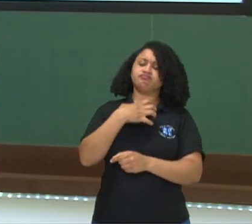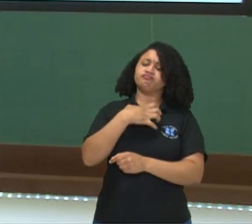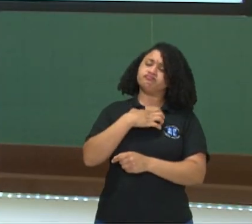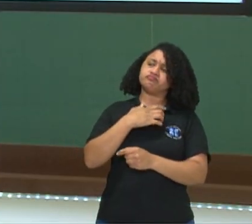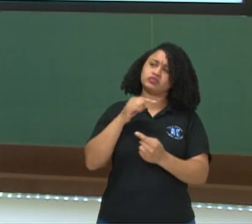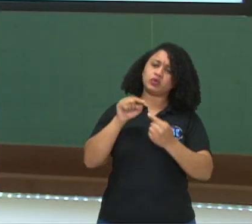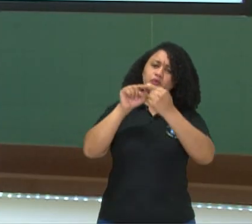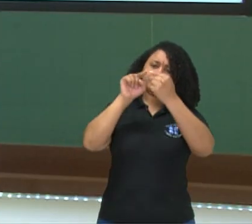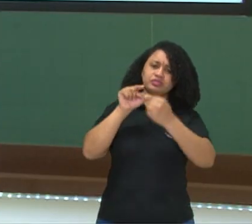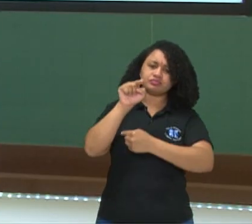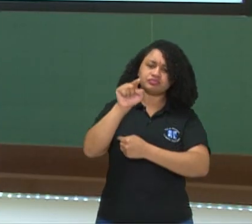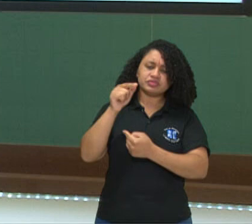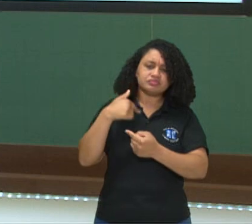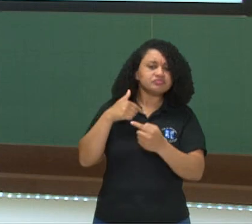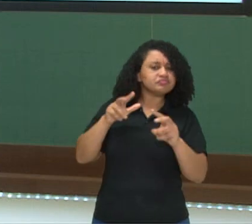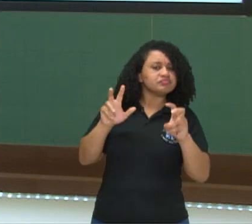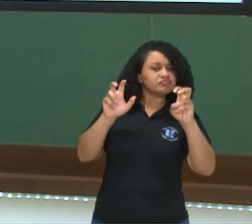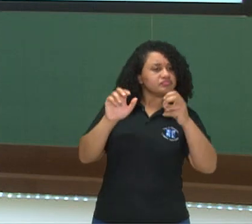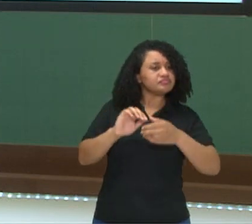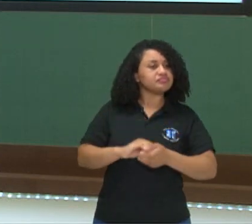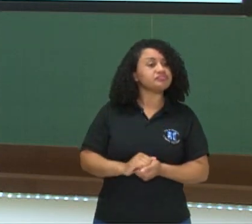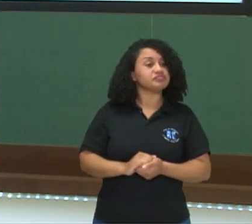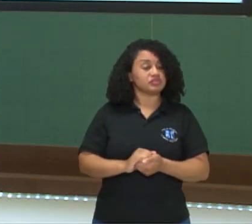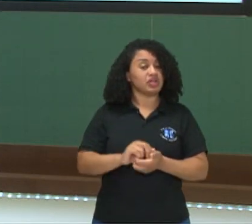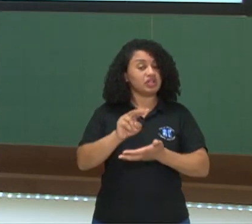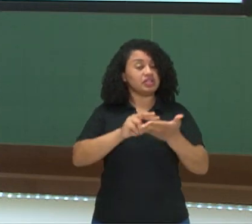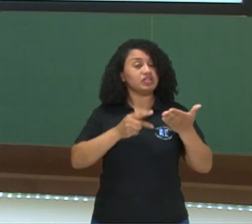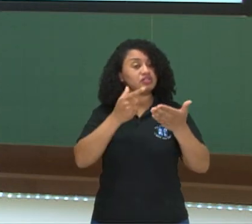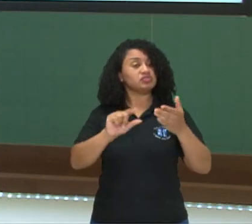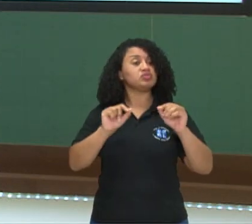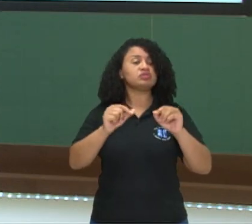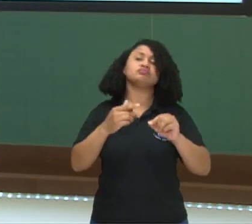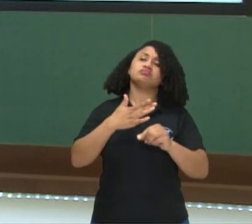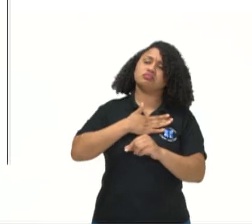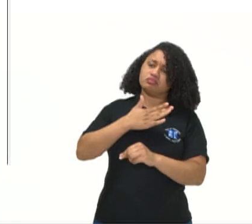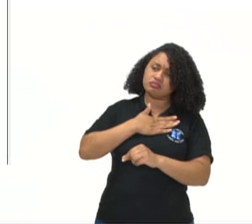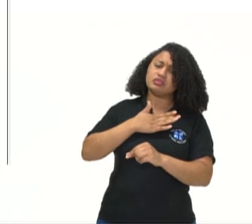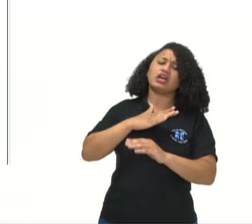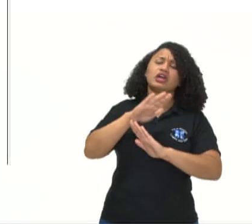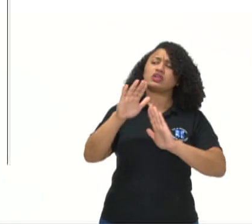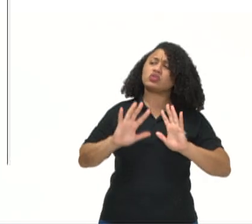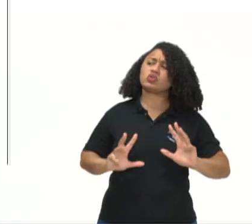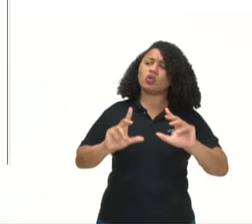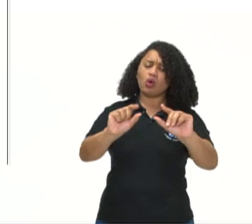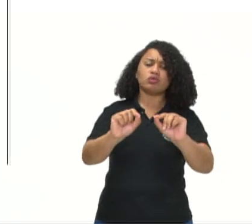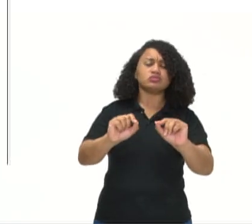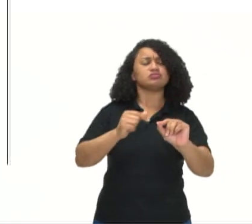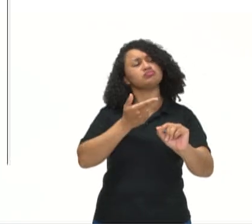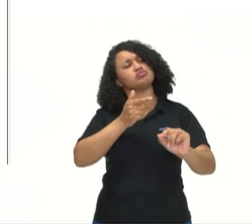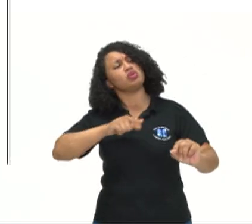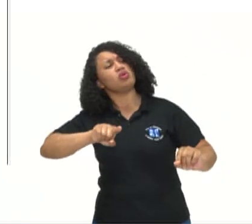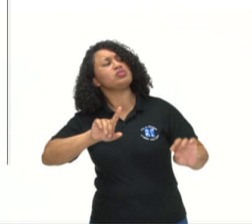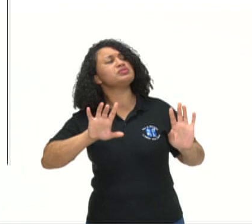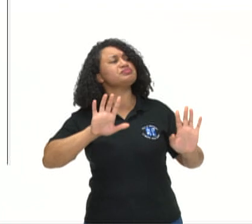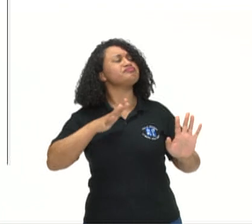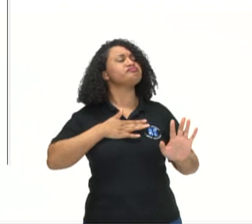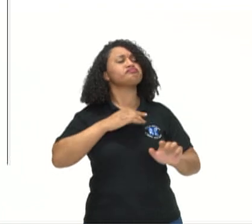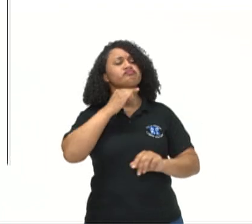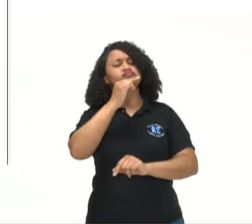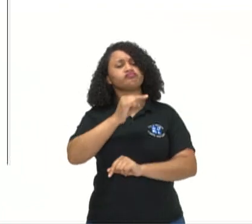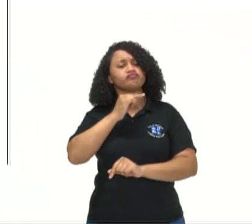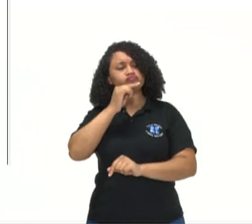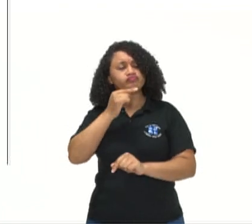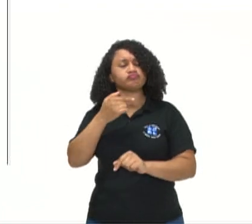tema? Vamos reler aqui novamente o poema que diz: uma parte de mim é todo mundo, outra parte é